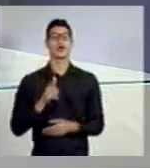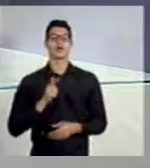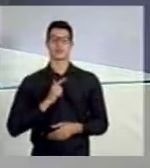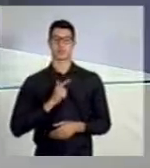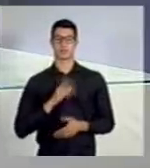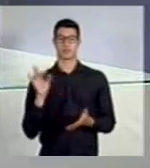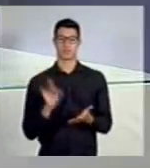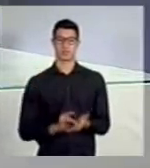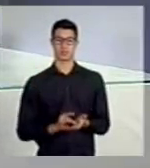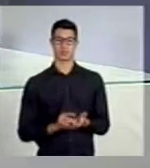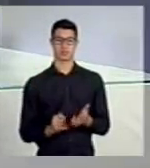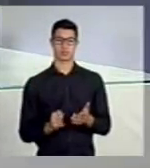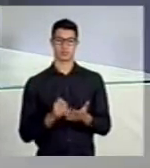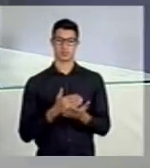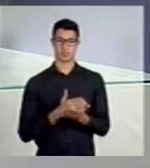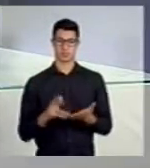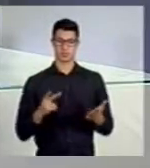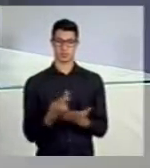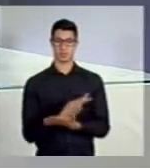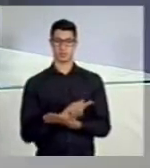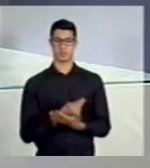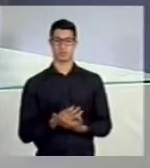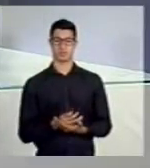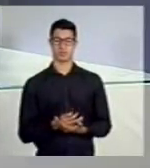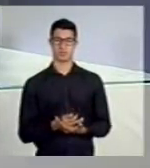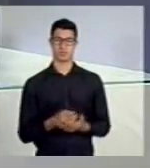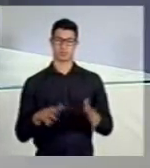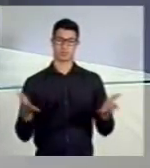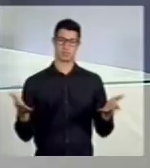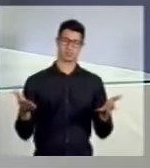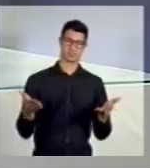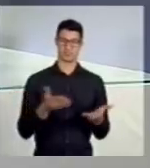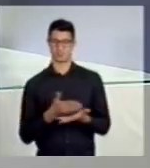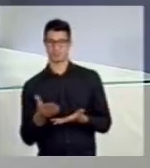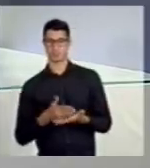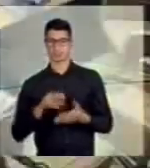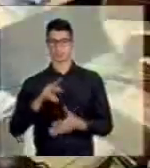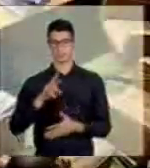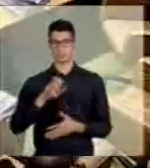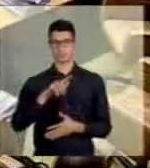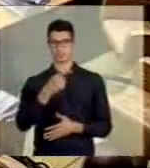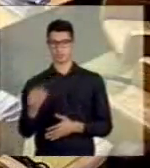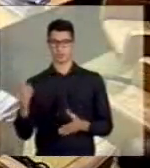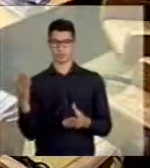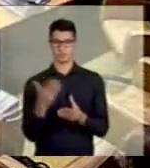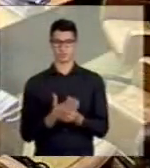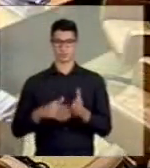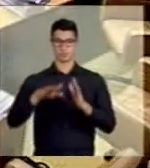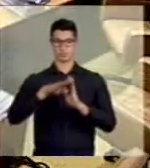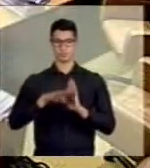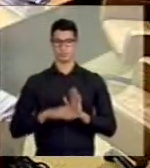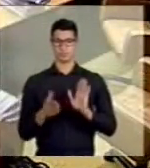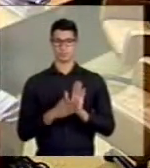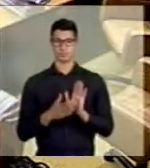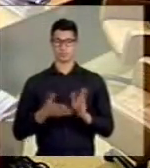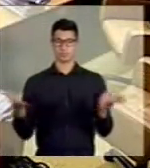Temos exatamente na expectativa da realização destes pregões, desses processos que estão na pauta prevista para a